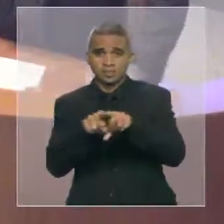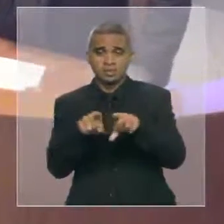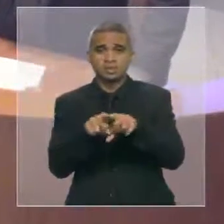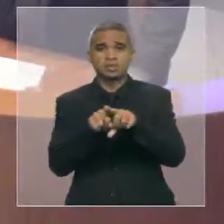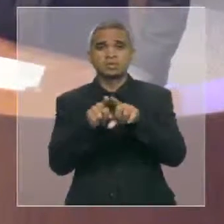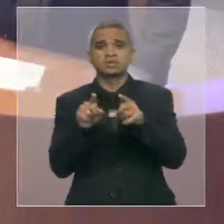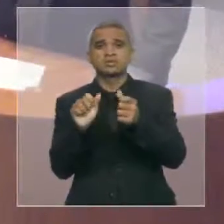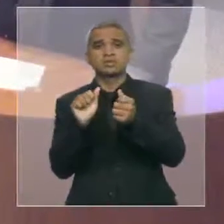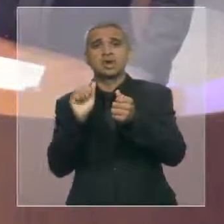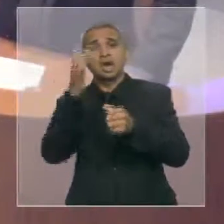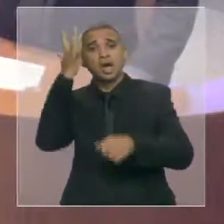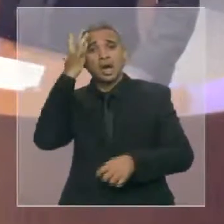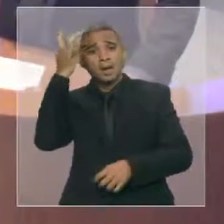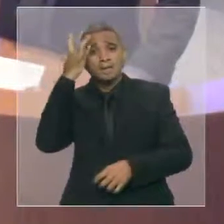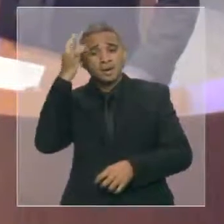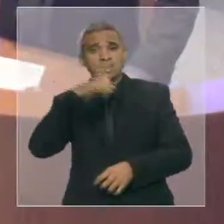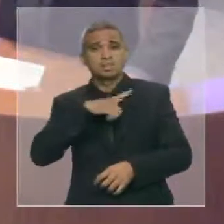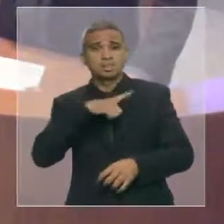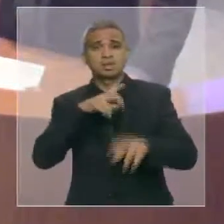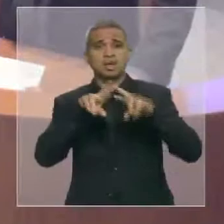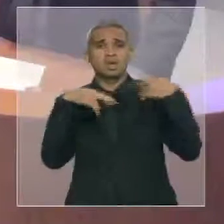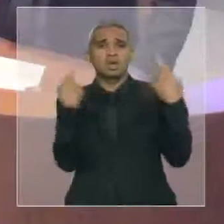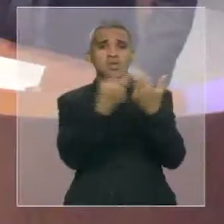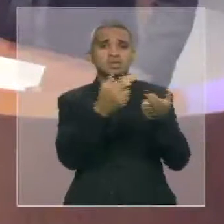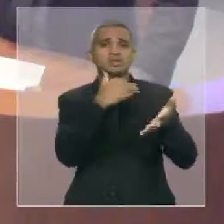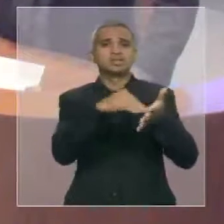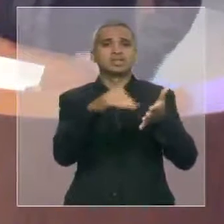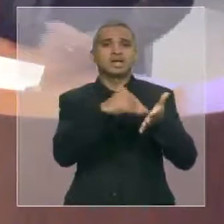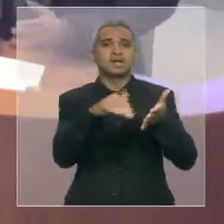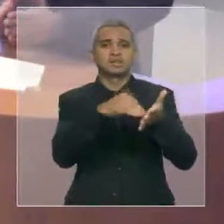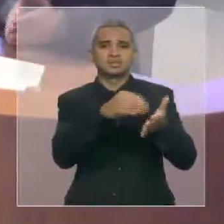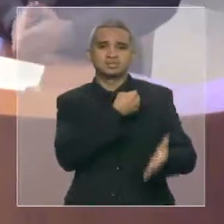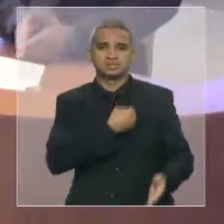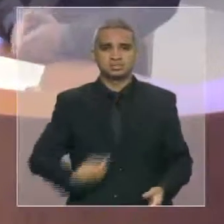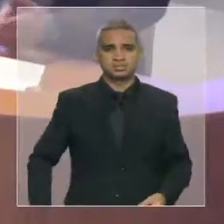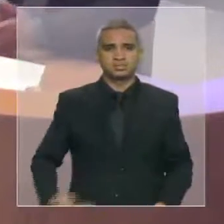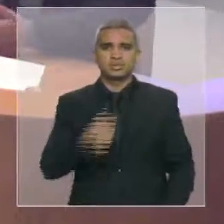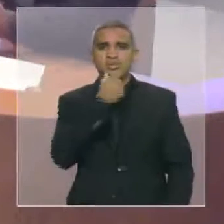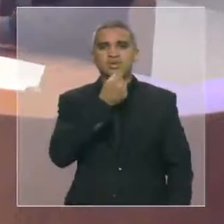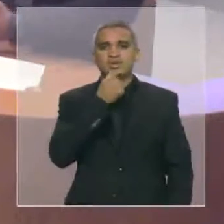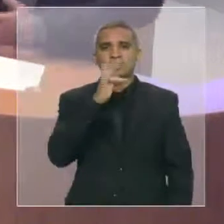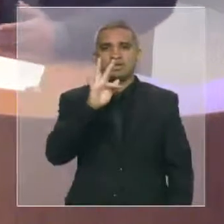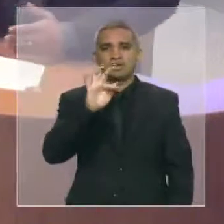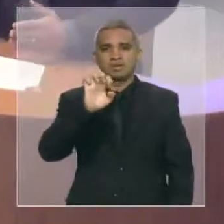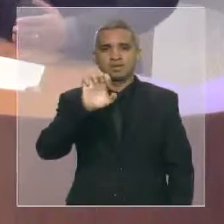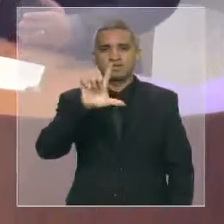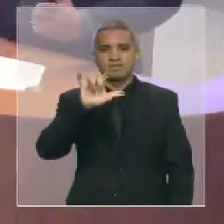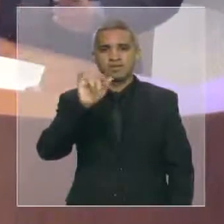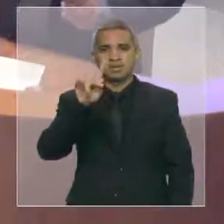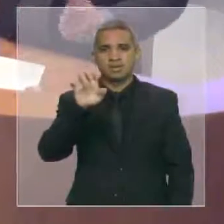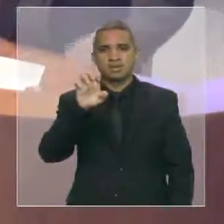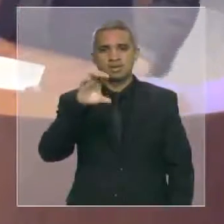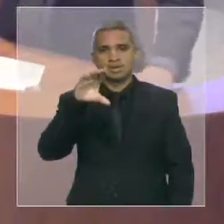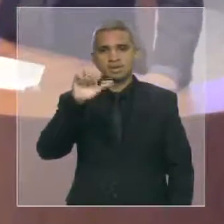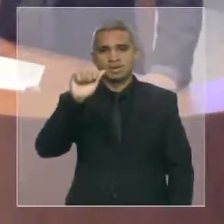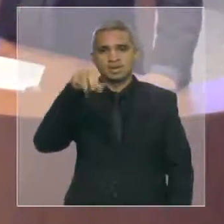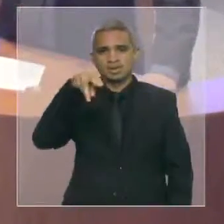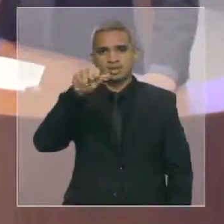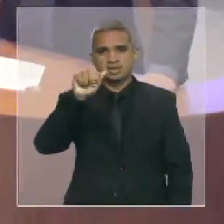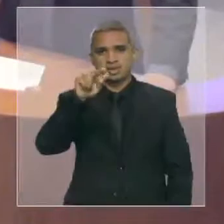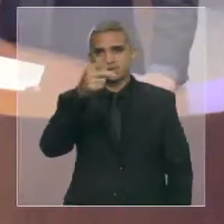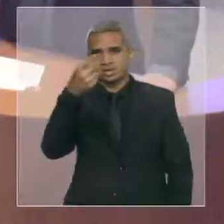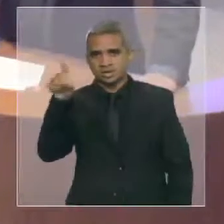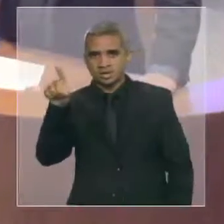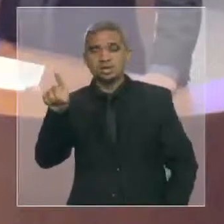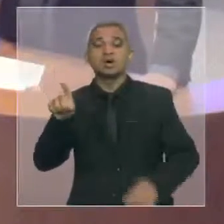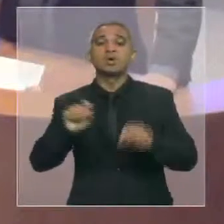teremos uma reunião com o secretário de Governo, Felipe Camarão, dando uma sequência às várias vertentes